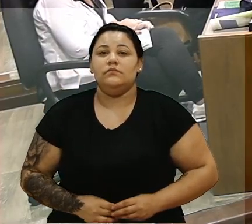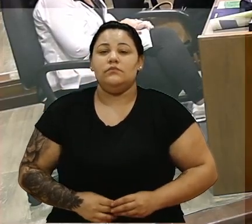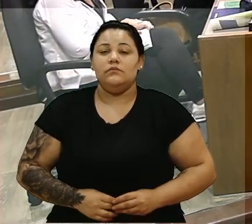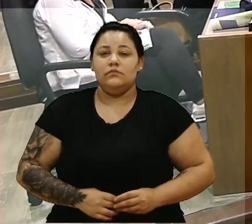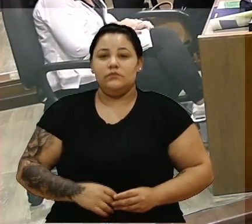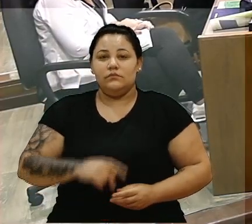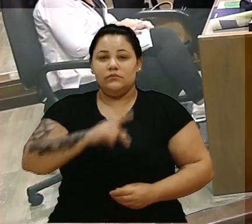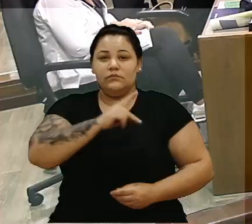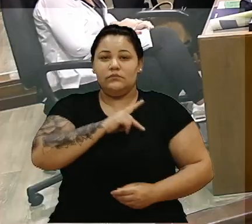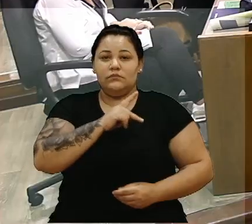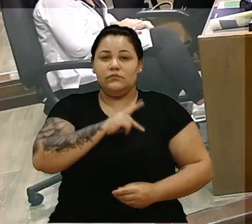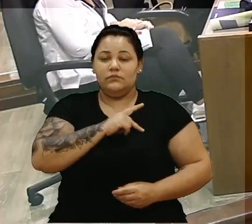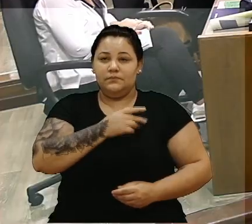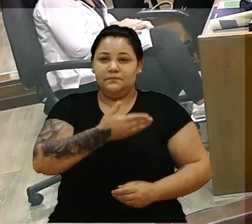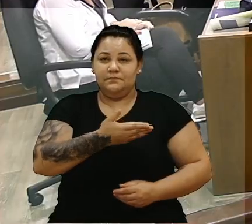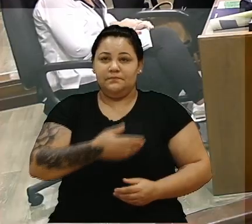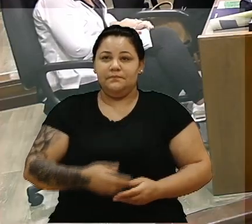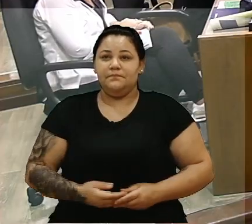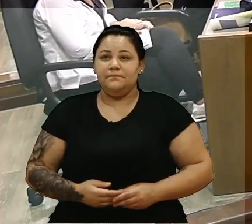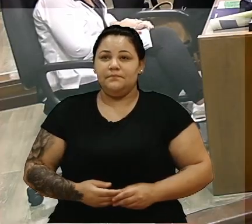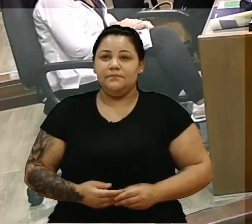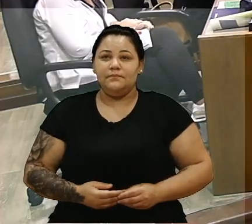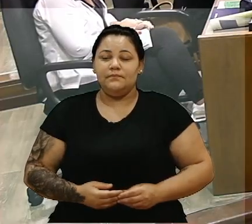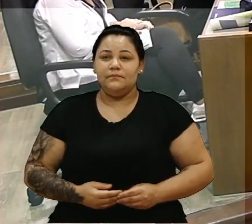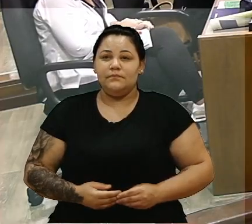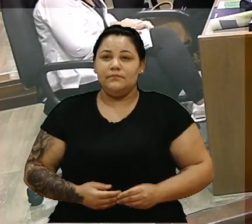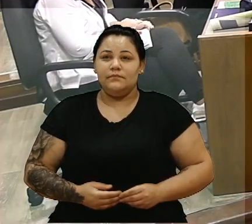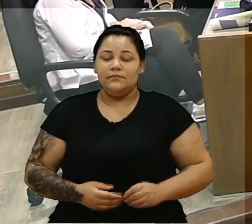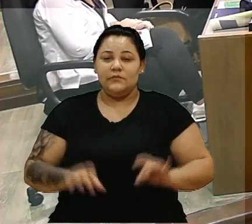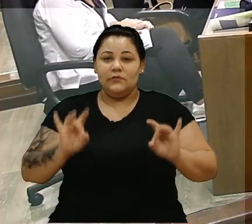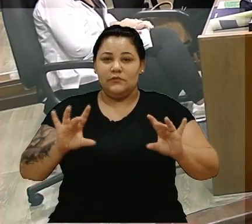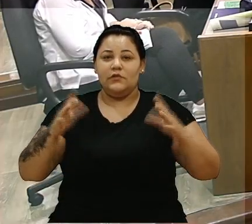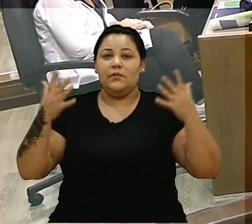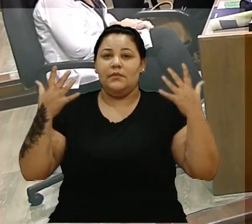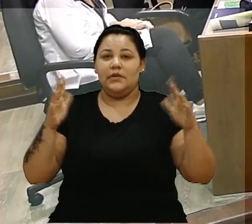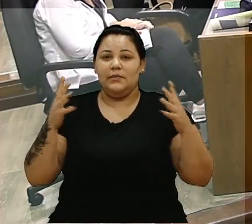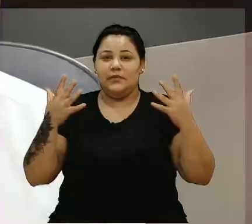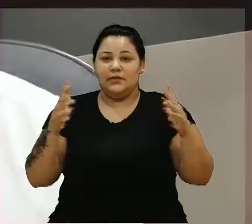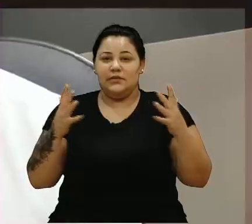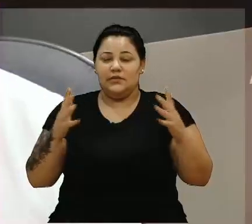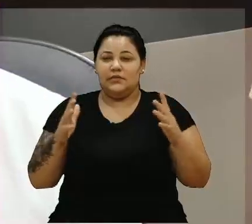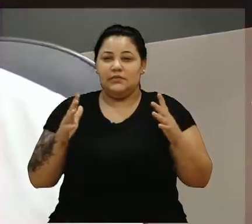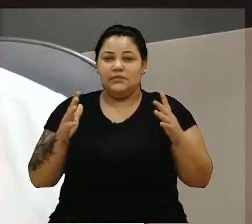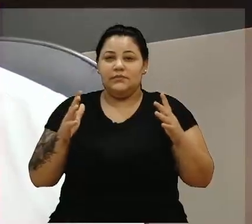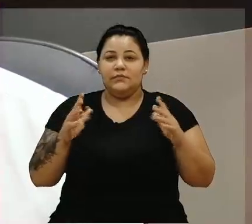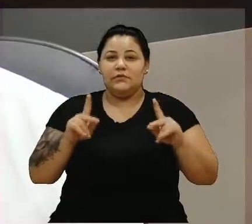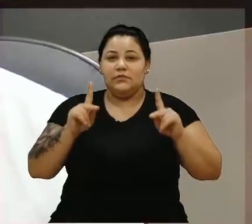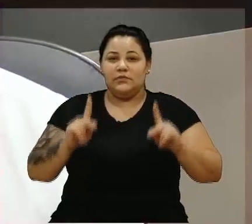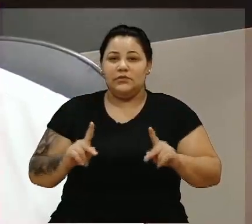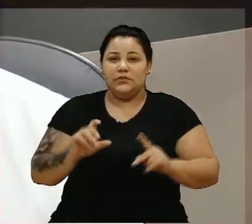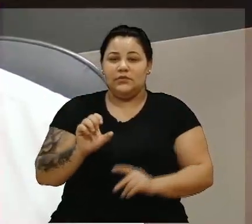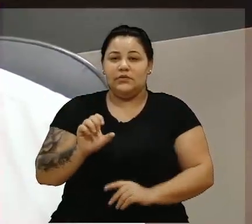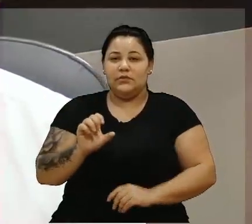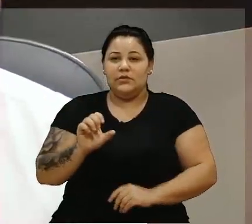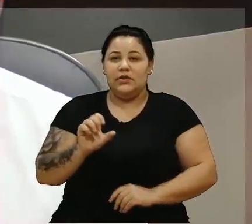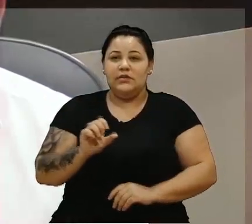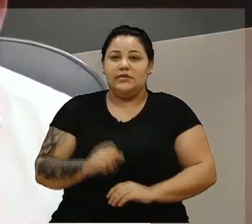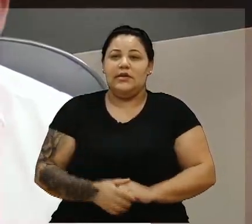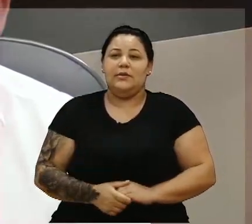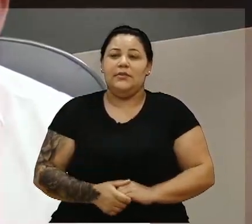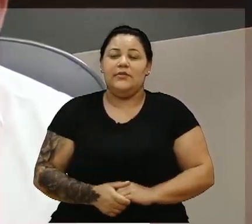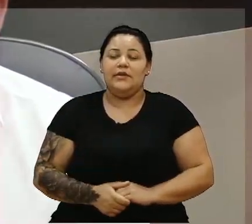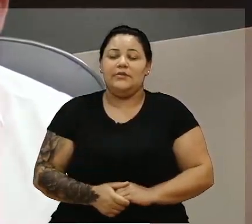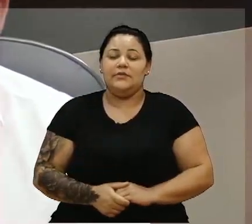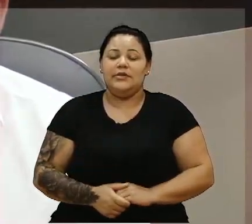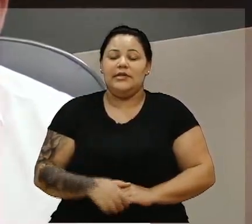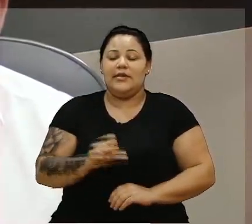Precisa levantar, que eu não lembro. Obrigado. Só parabenizando o pessoal aí do Senalba, podem contar com nós aqui nas